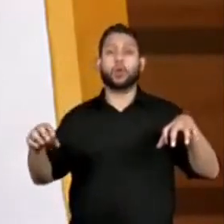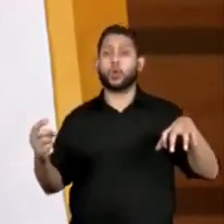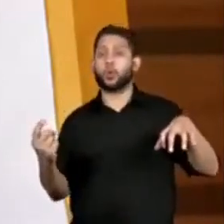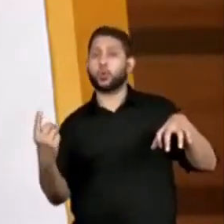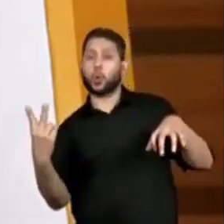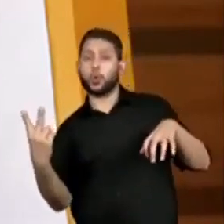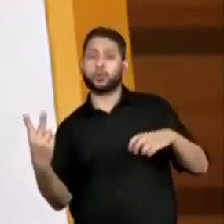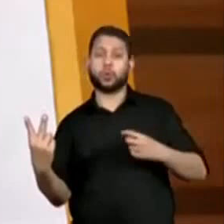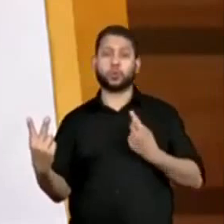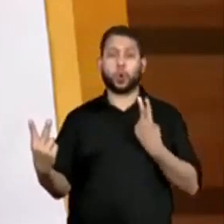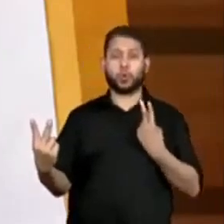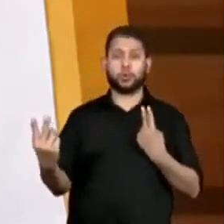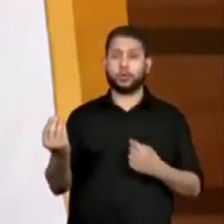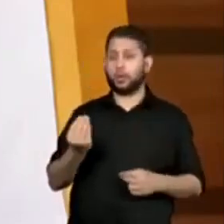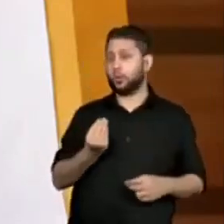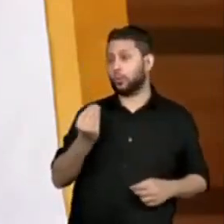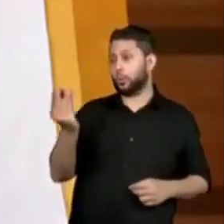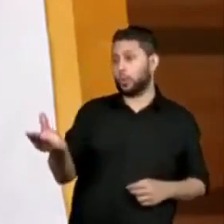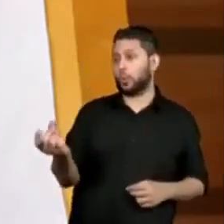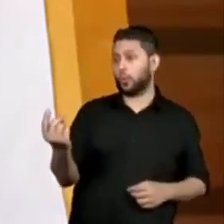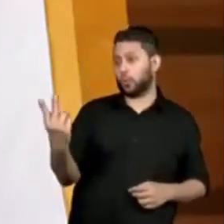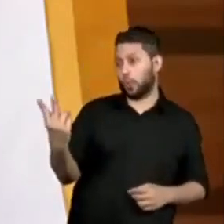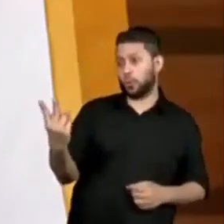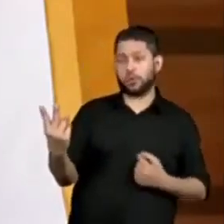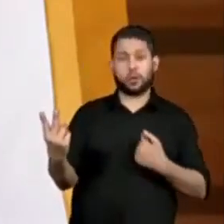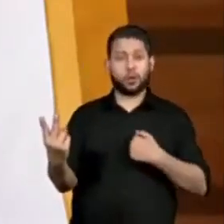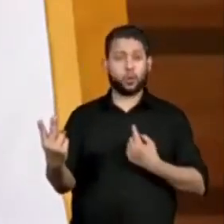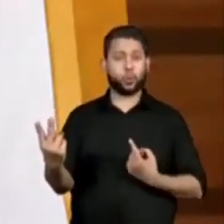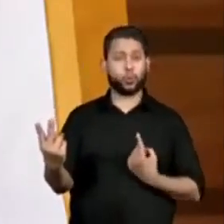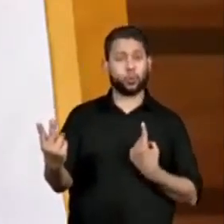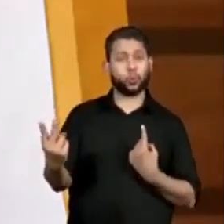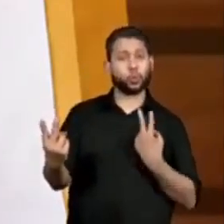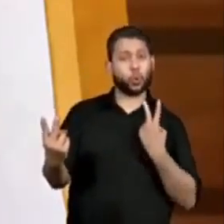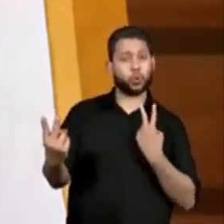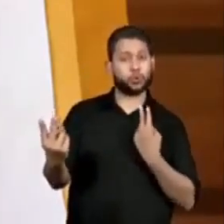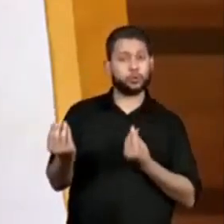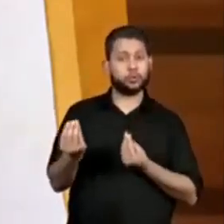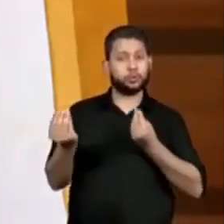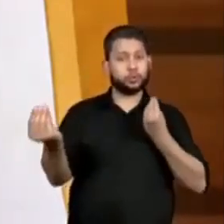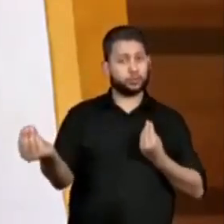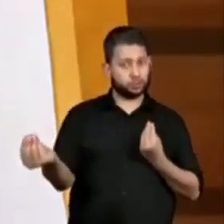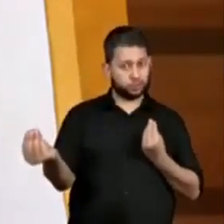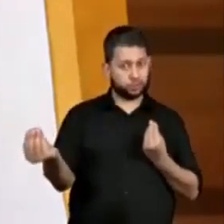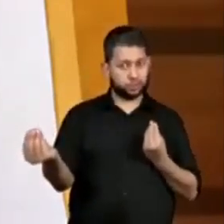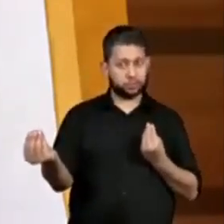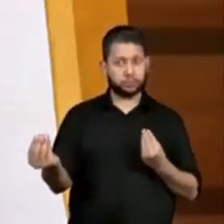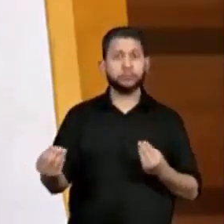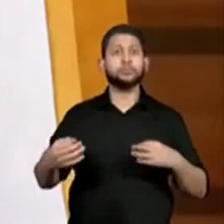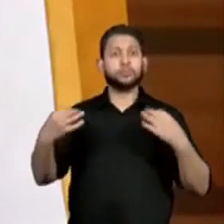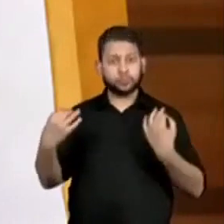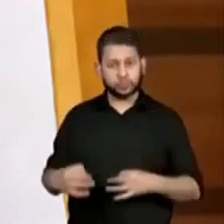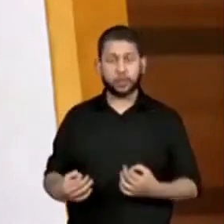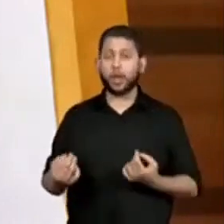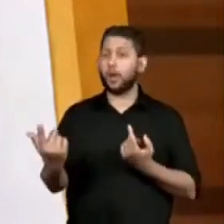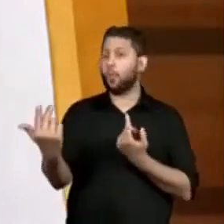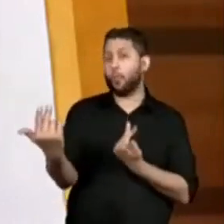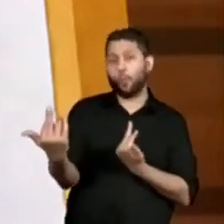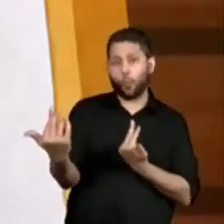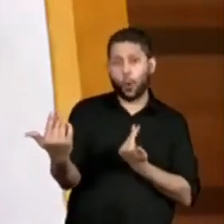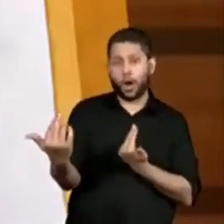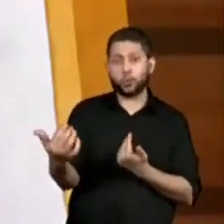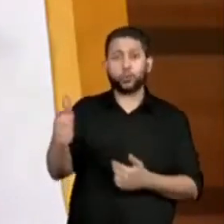iria ficar com 12 E aí seria aquela divisão exata que a gente já conhece toque seria exato Tá